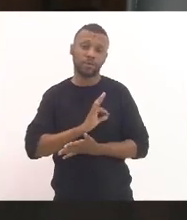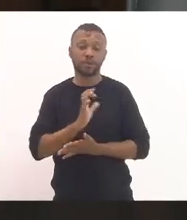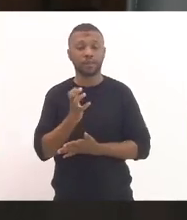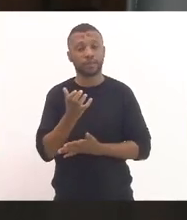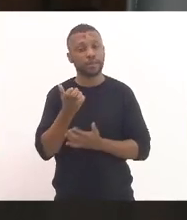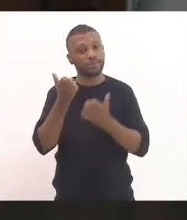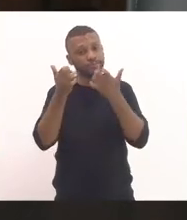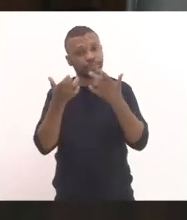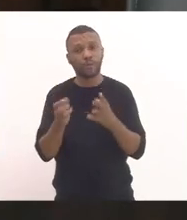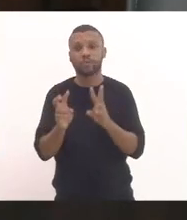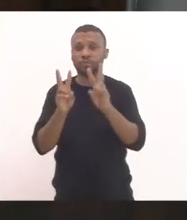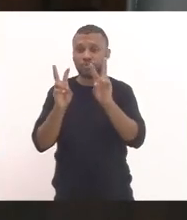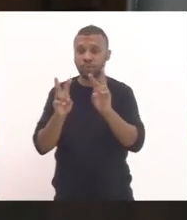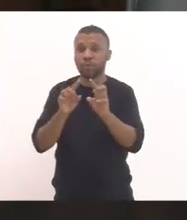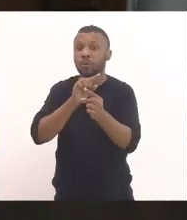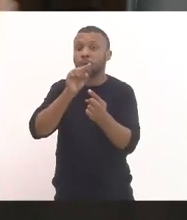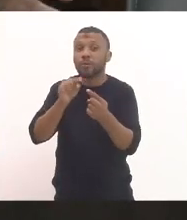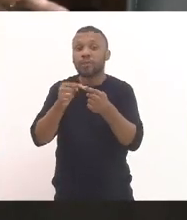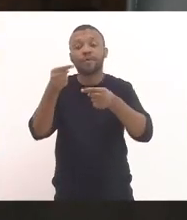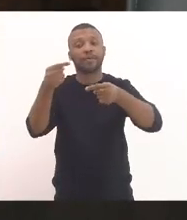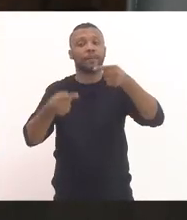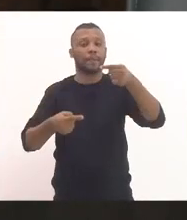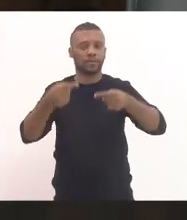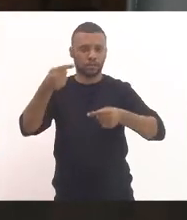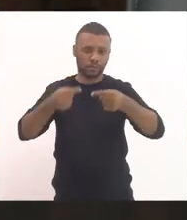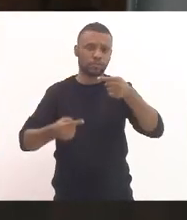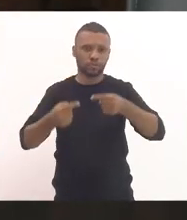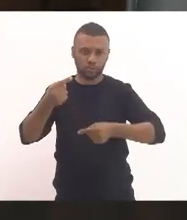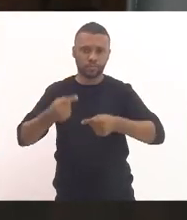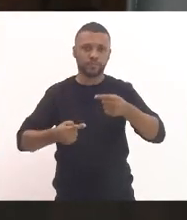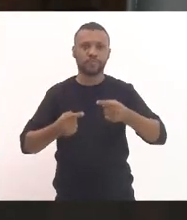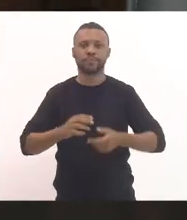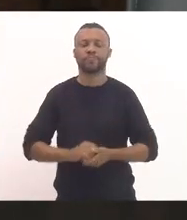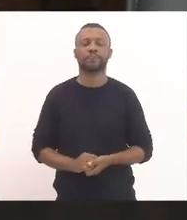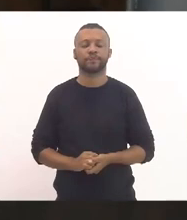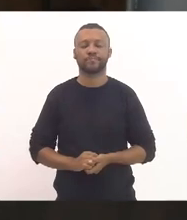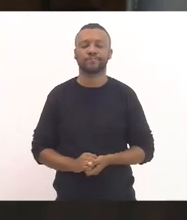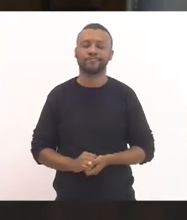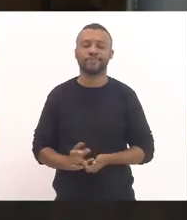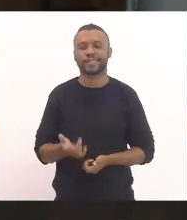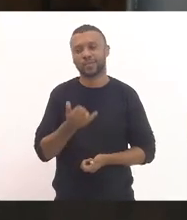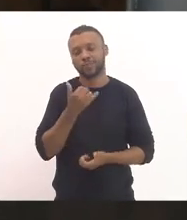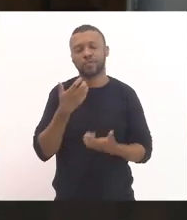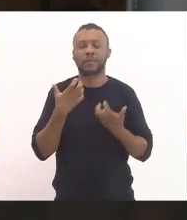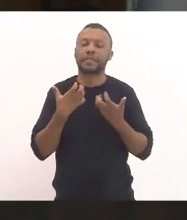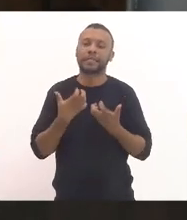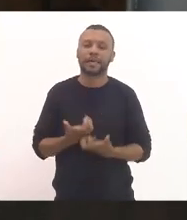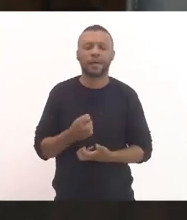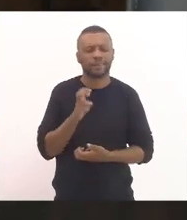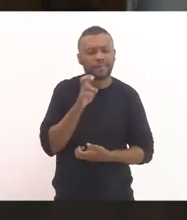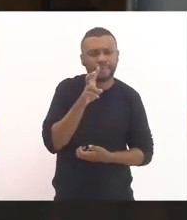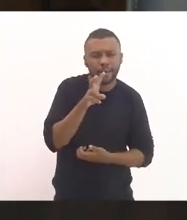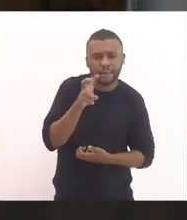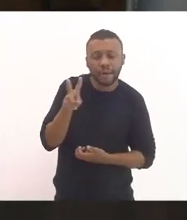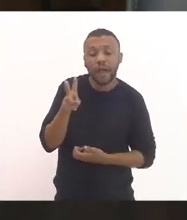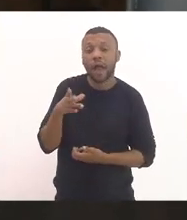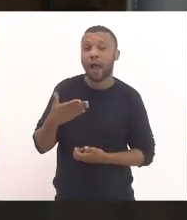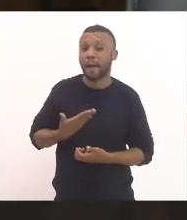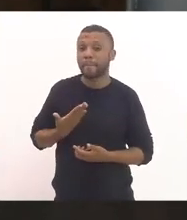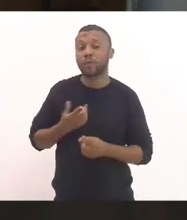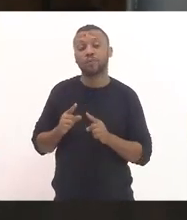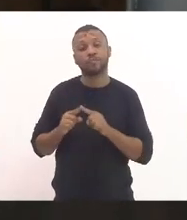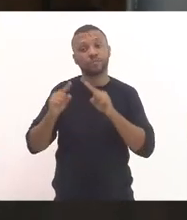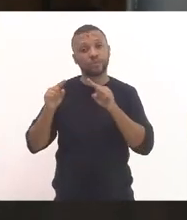gostaria de trazer um assunto para que seja debatido tá é eu estou cansado de ver colegas no plantão